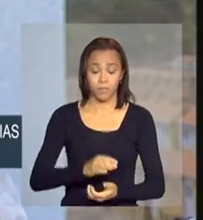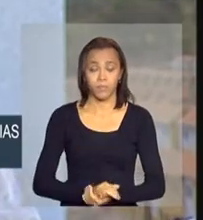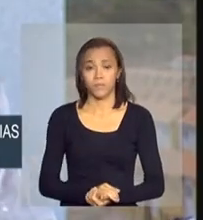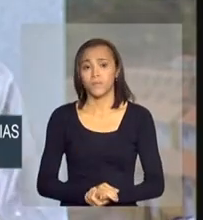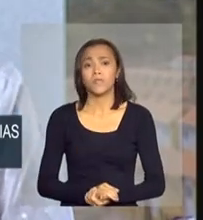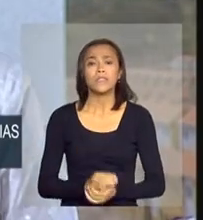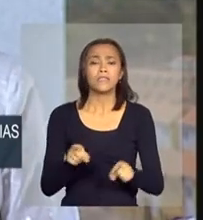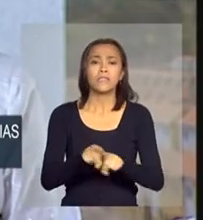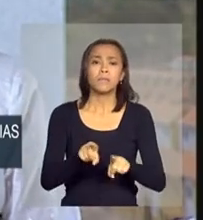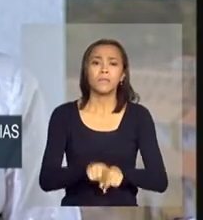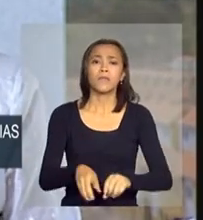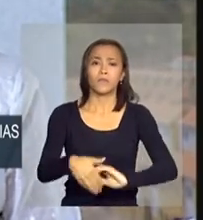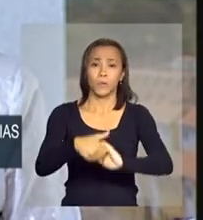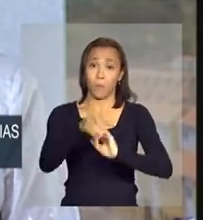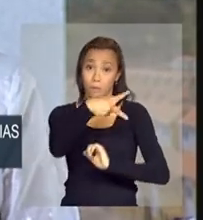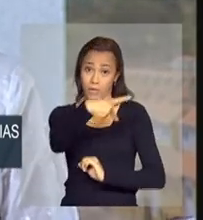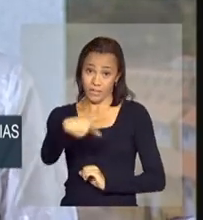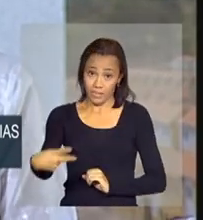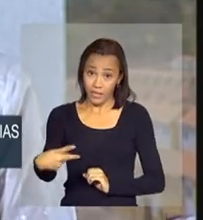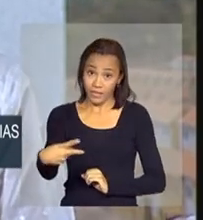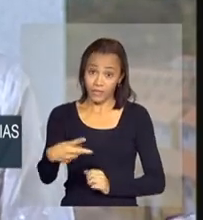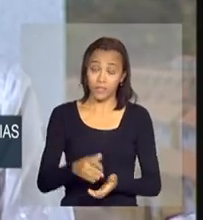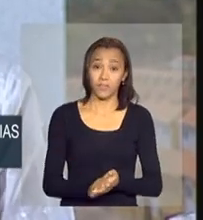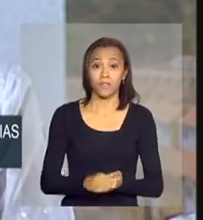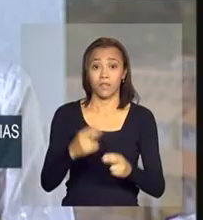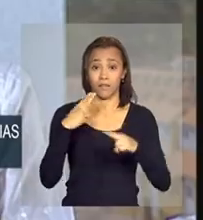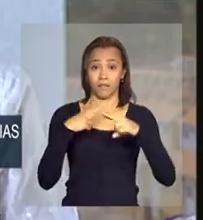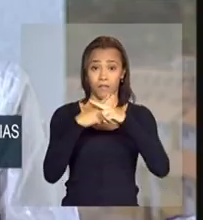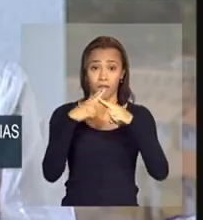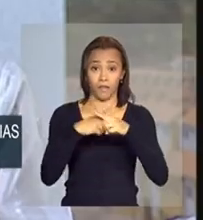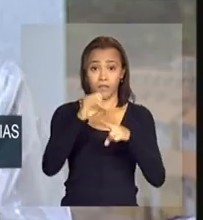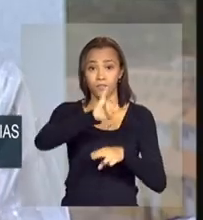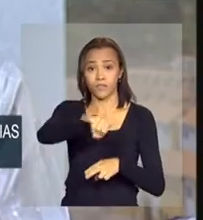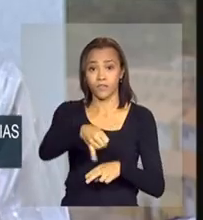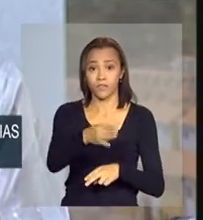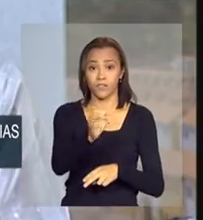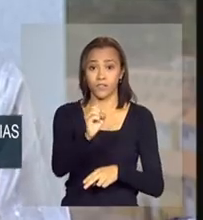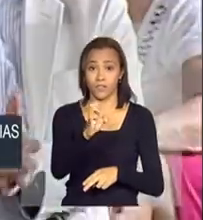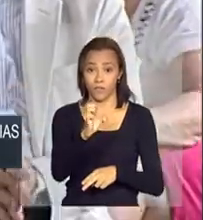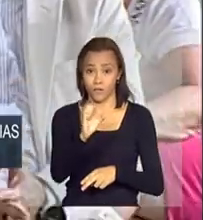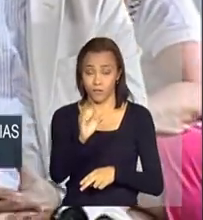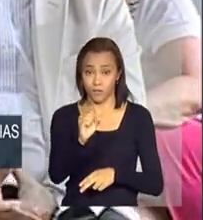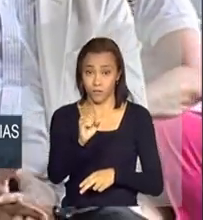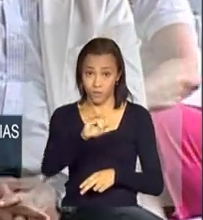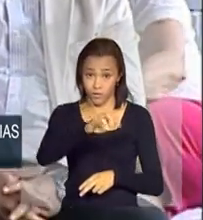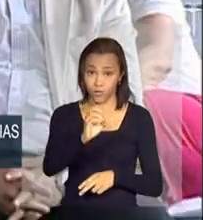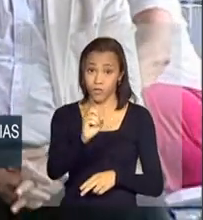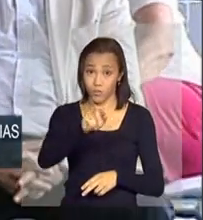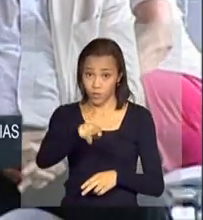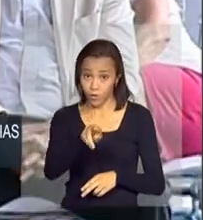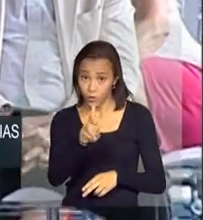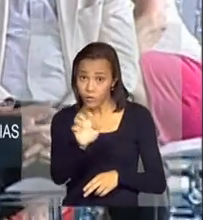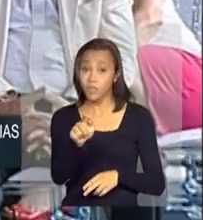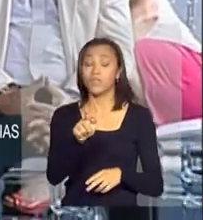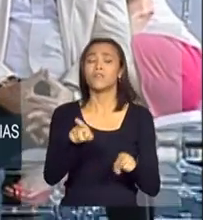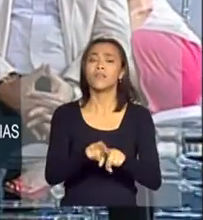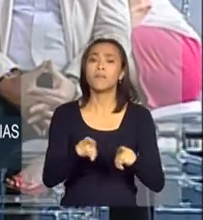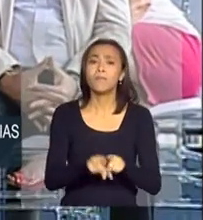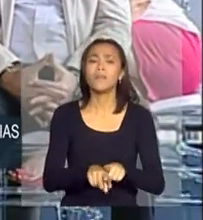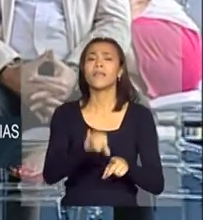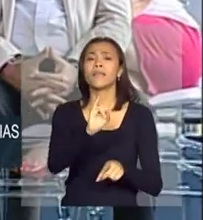e o presidente da Caixa Jorge hereda e a Inês Magalhães secretária